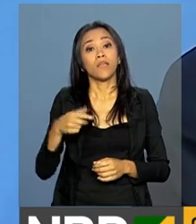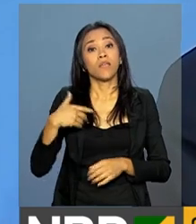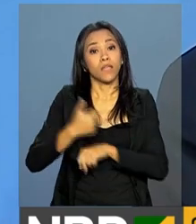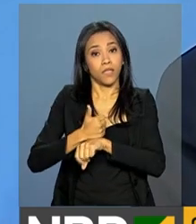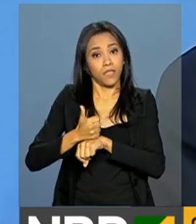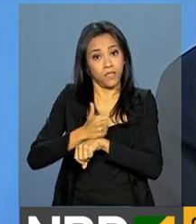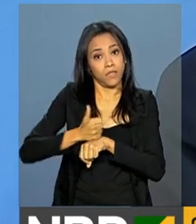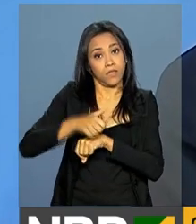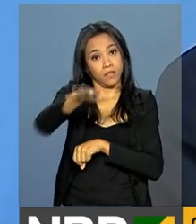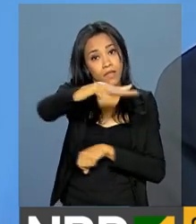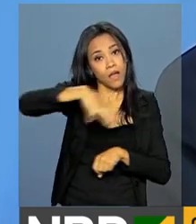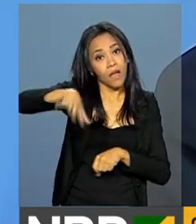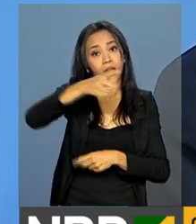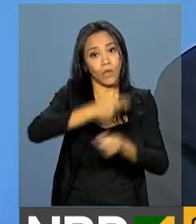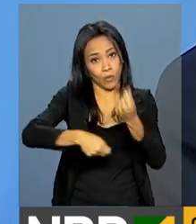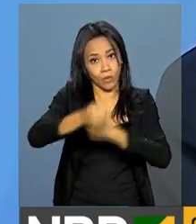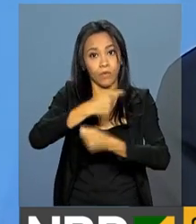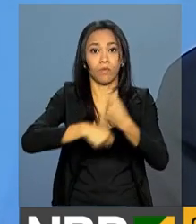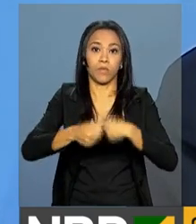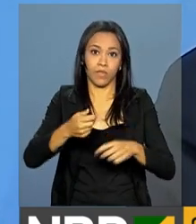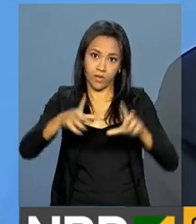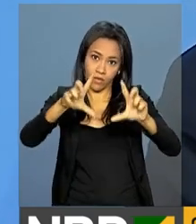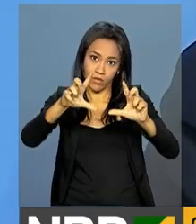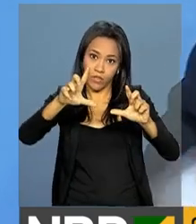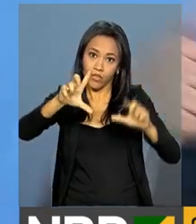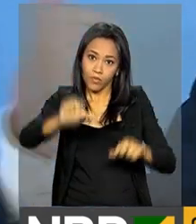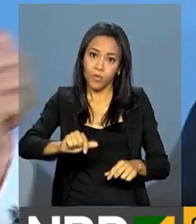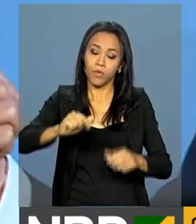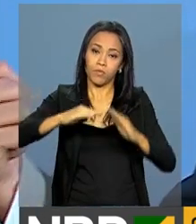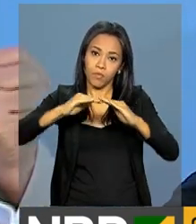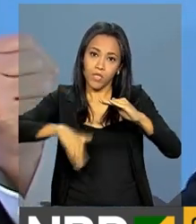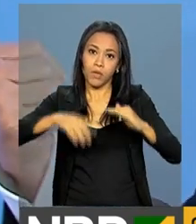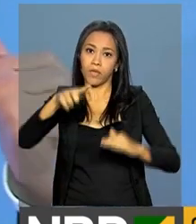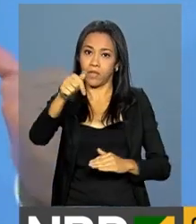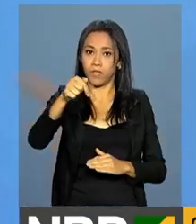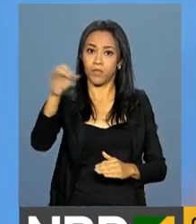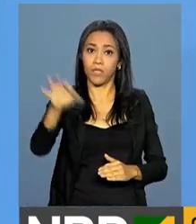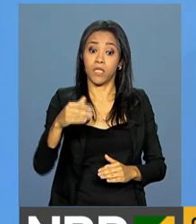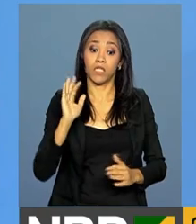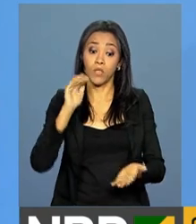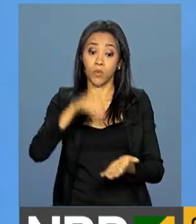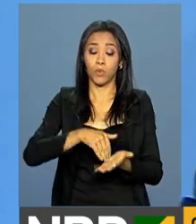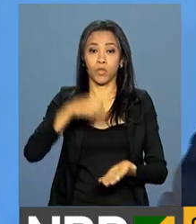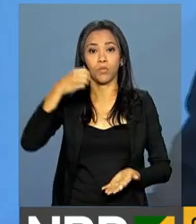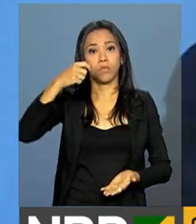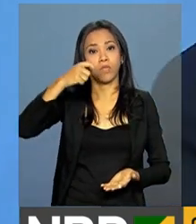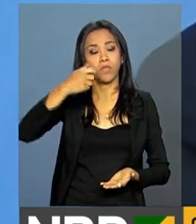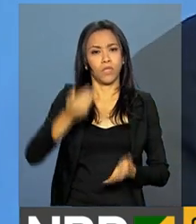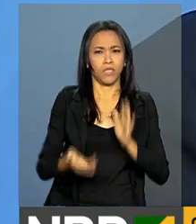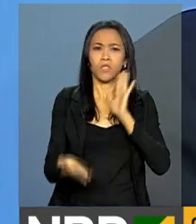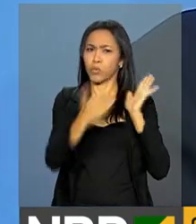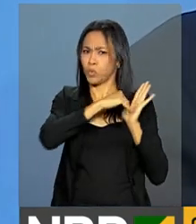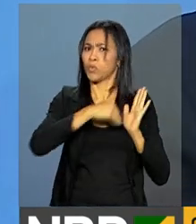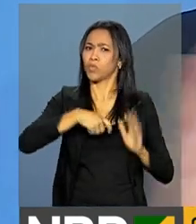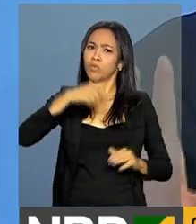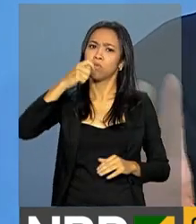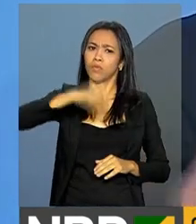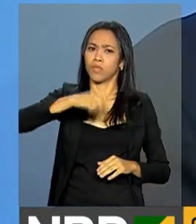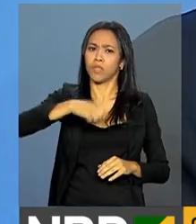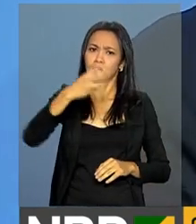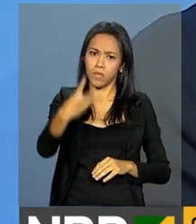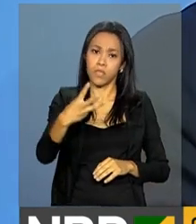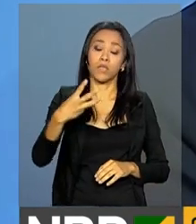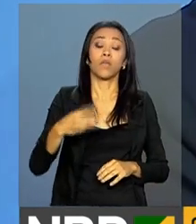analistas da área econômica do Brasil. Não é sem razão que, neste último trimestre, convenhamos, neste último trimestre, o IBGE